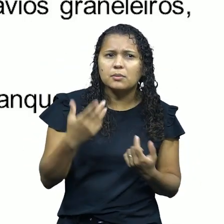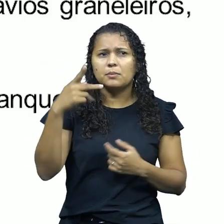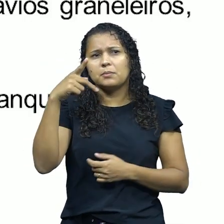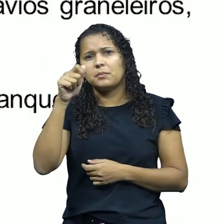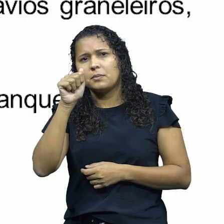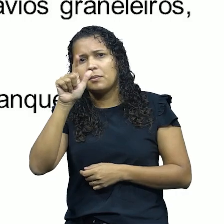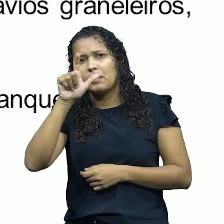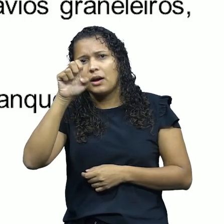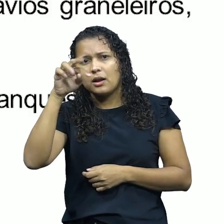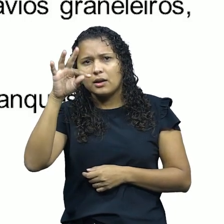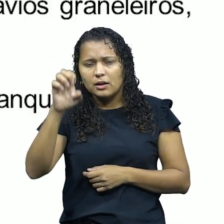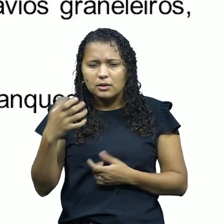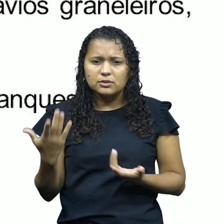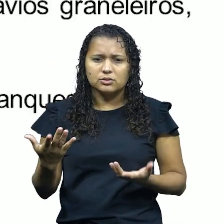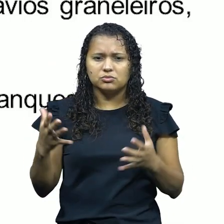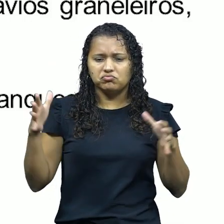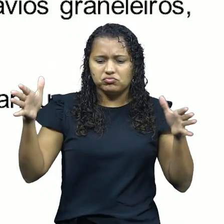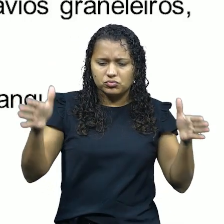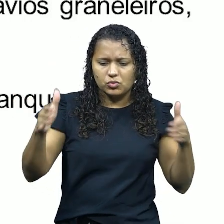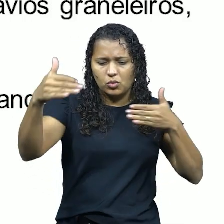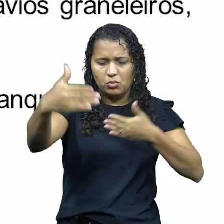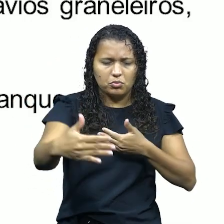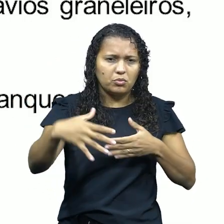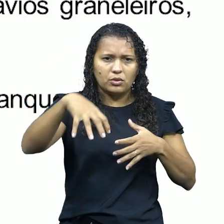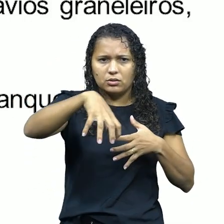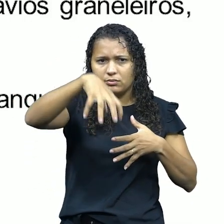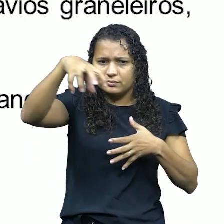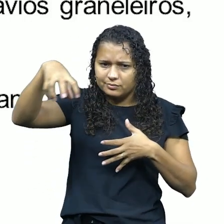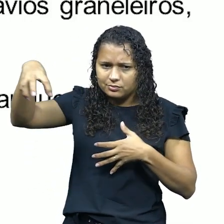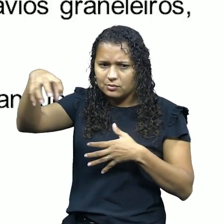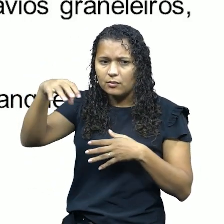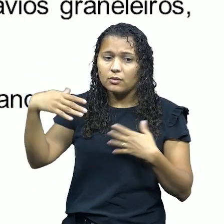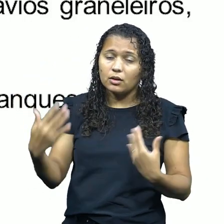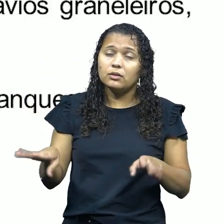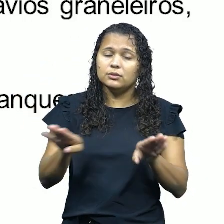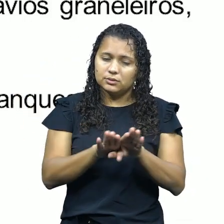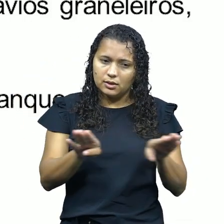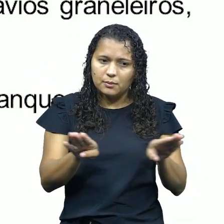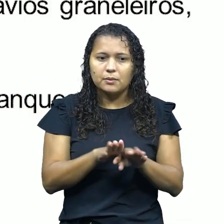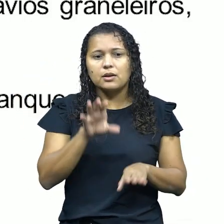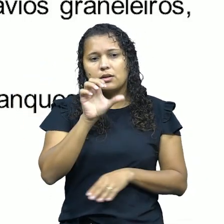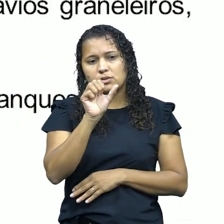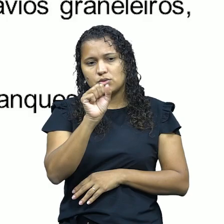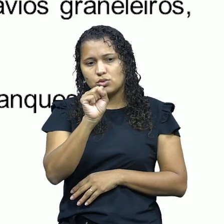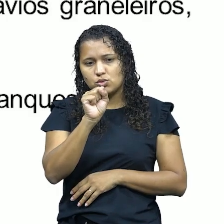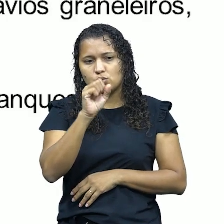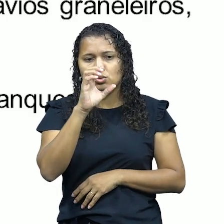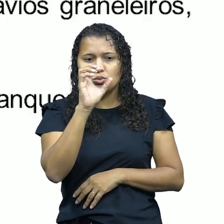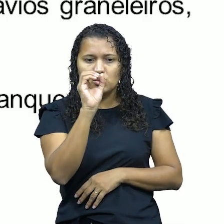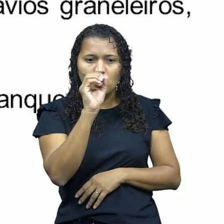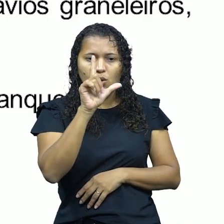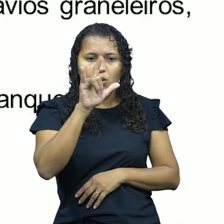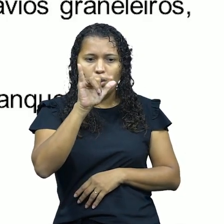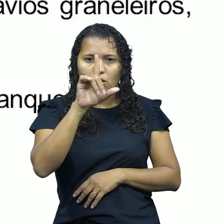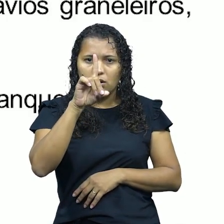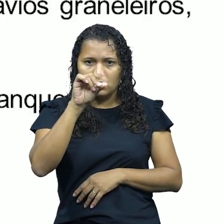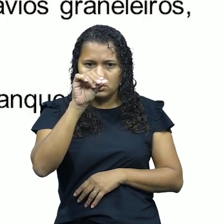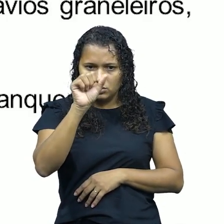paletizada, pode ser uma carga containerizada. Também tem os tipos de classificação por granéis sólidos, né?